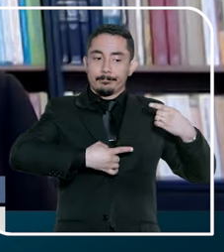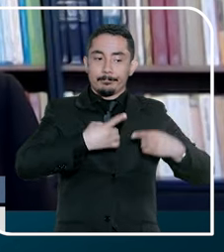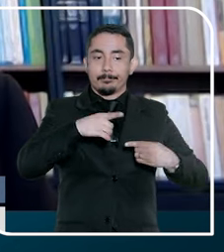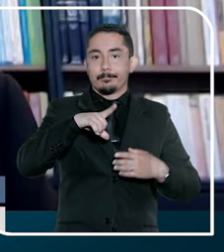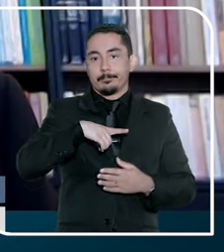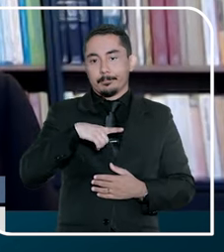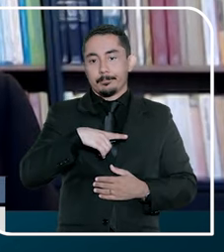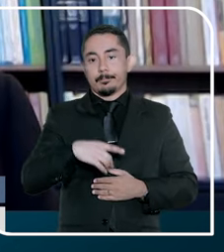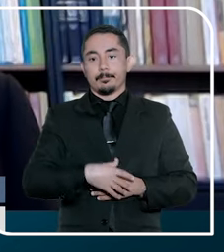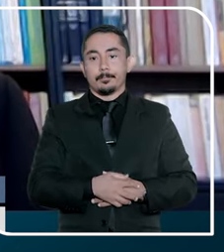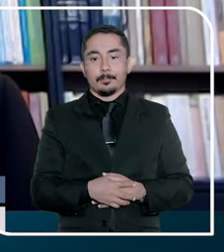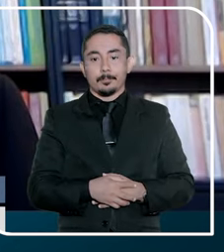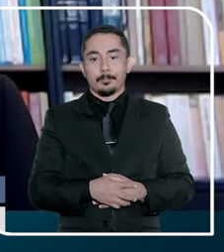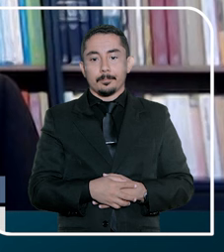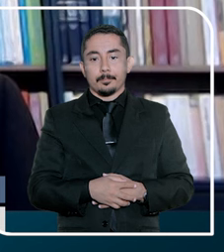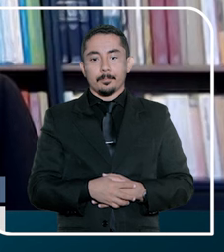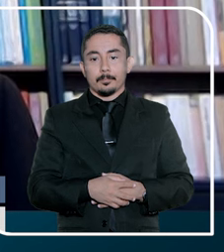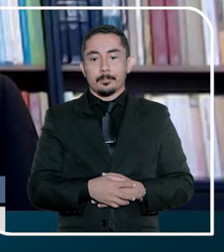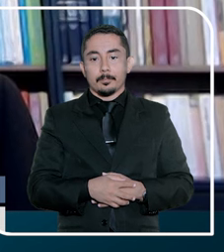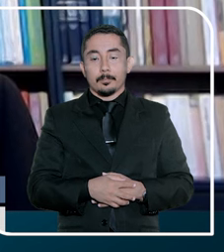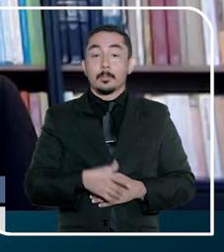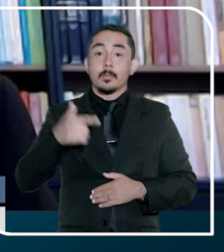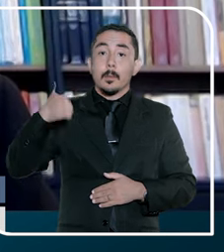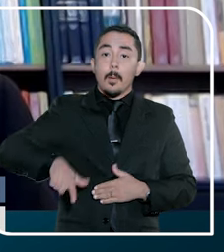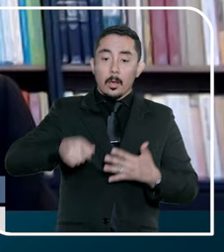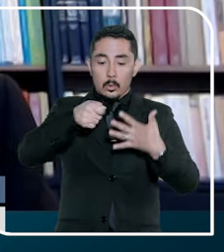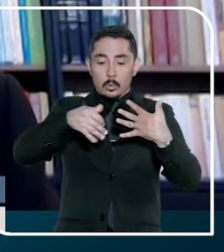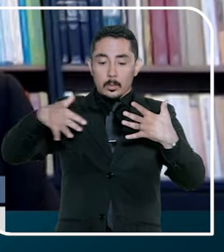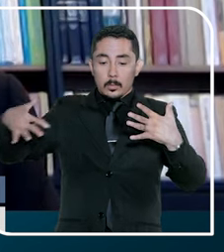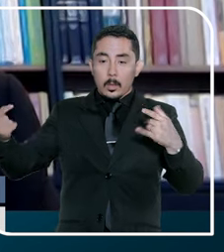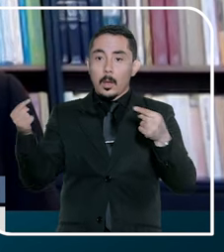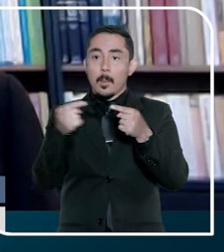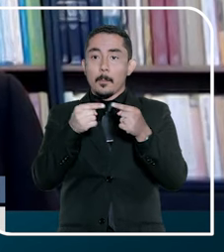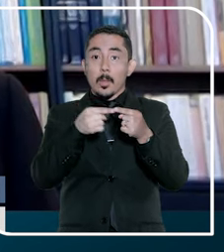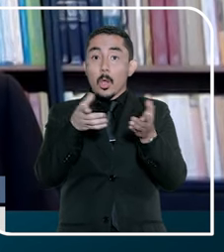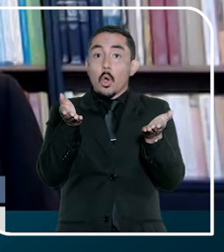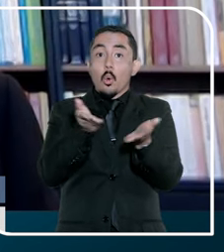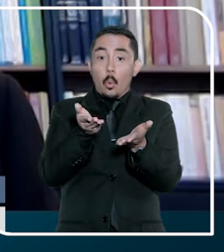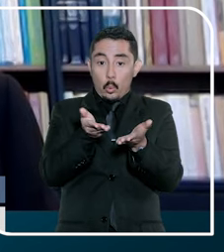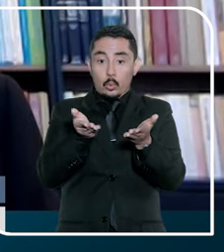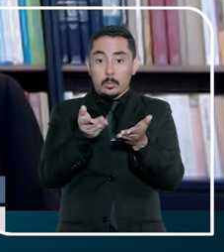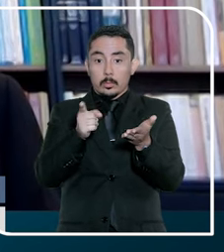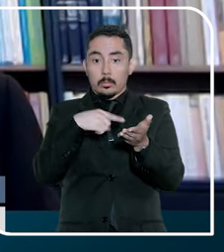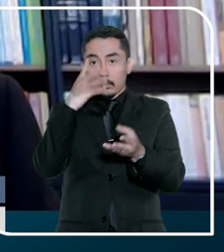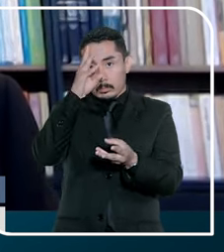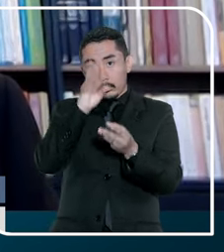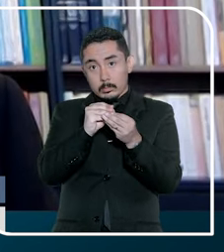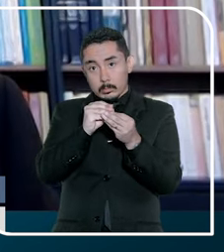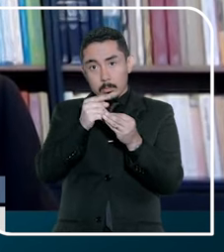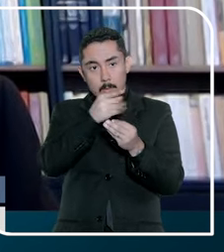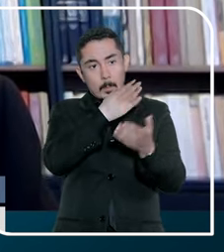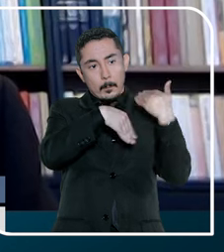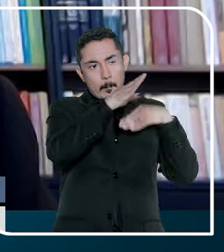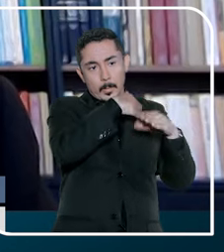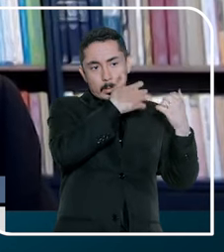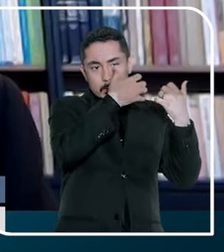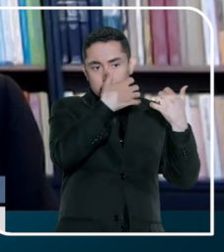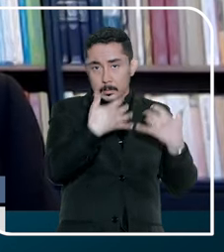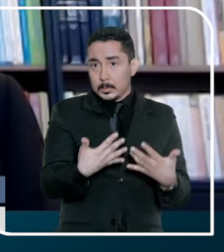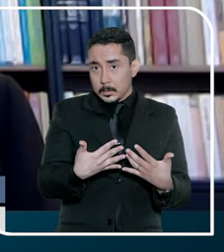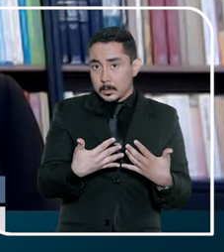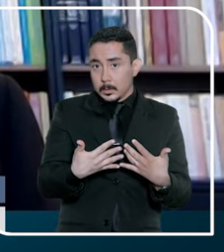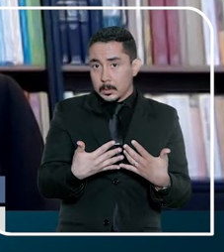posição hoje na jurisprudência que entende que esses antecedentes não têm repercussão na classificação do